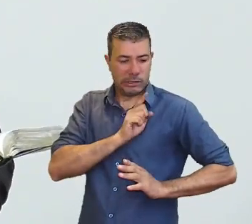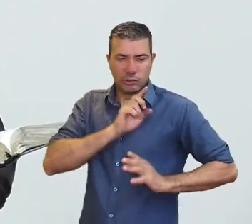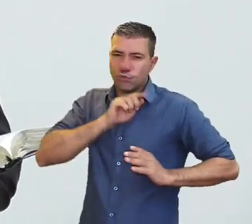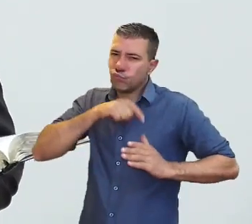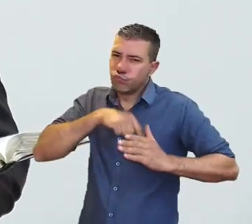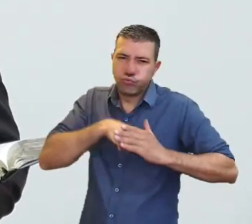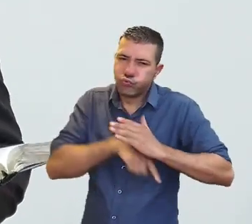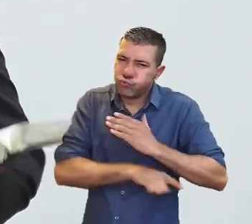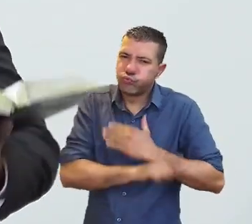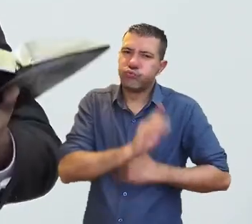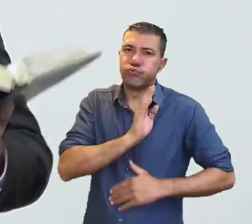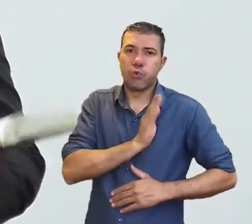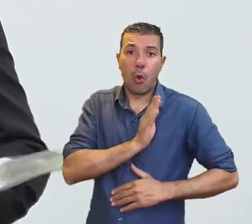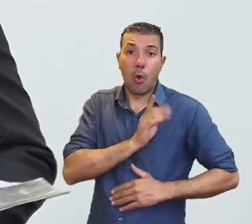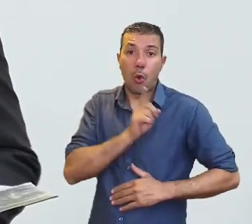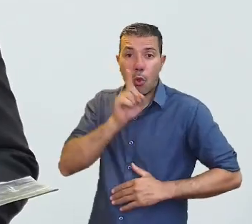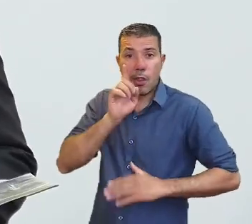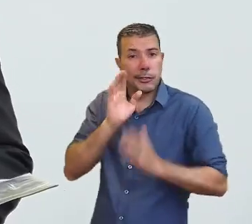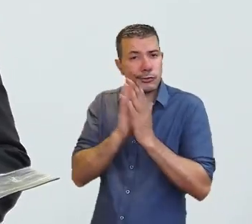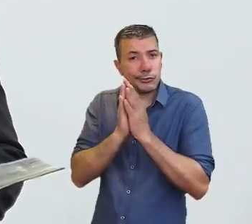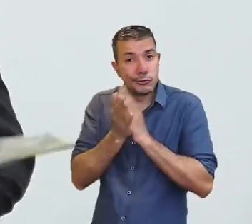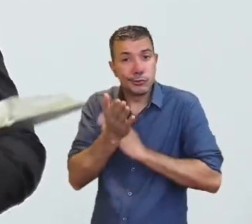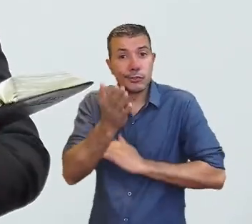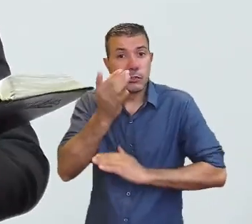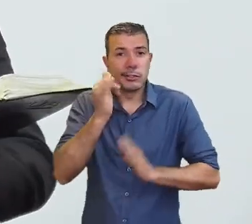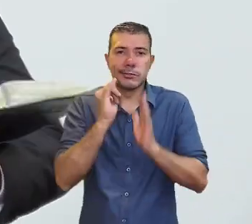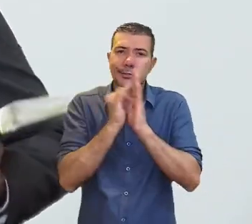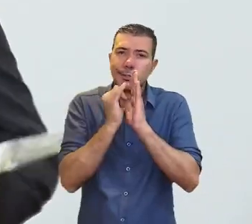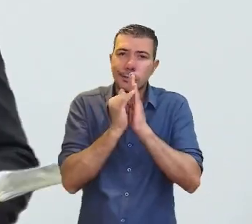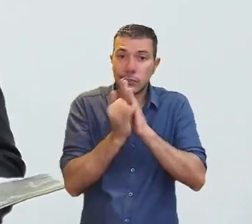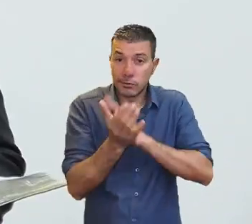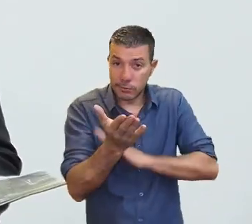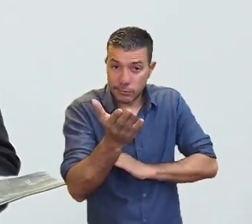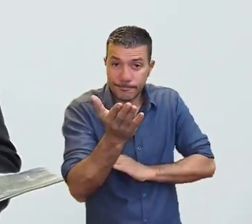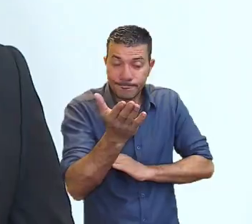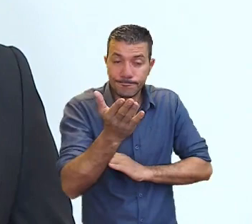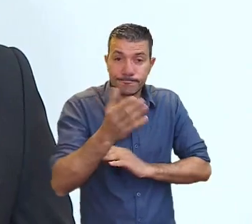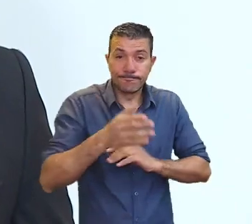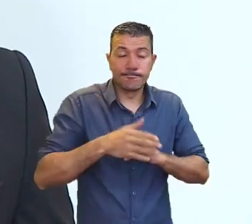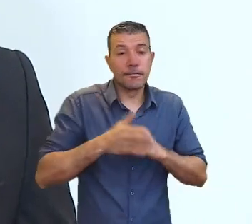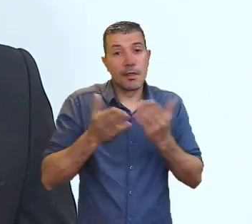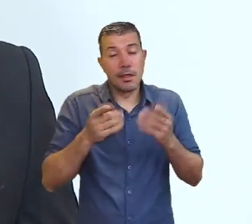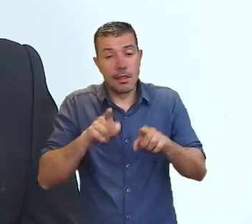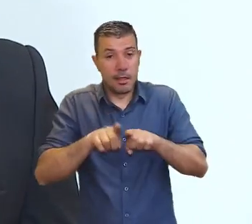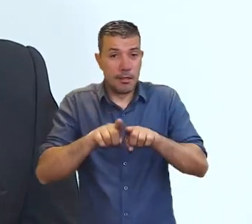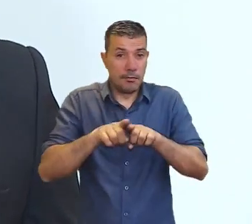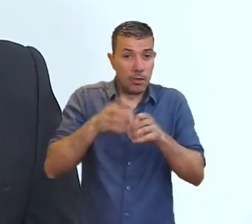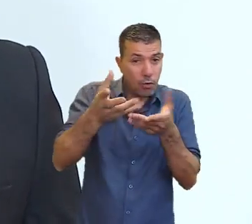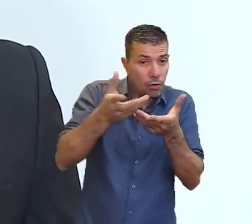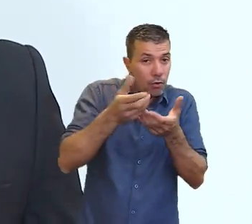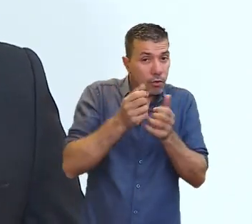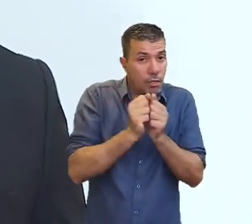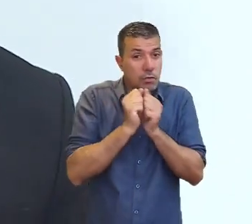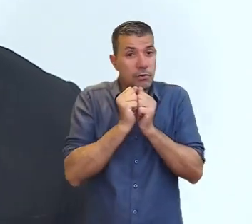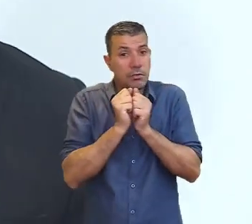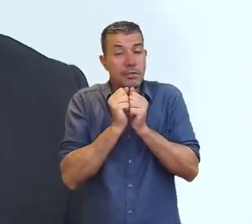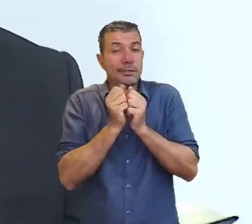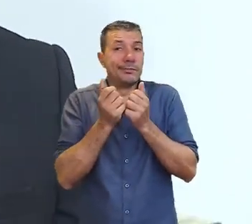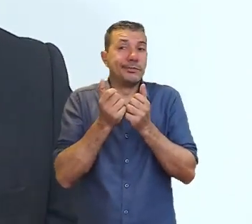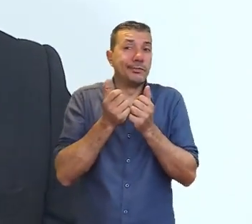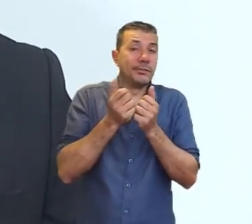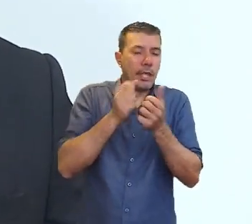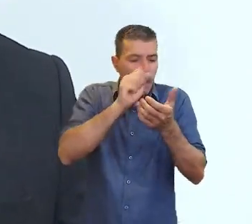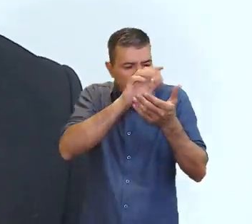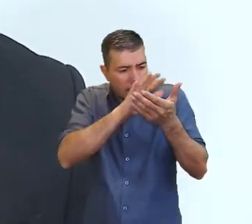qualquer questão pela qual você tem orado. Eu quero interceder por você, quero também te convidar a dar